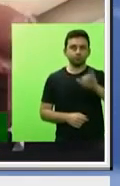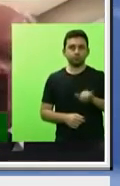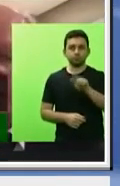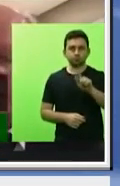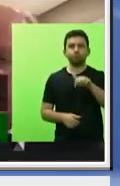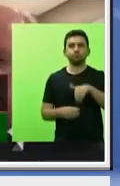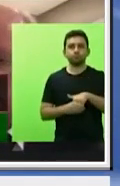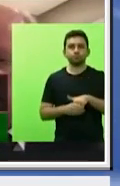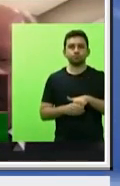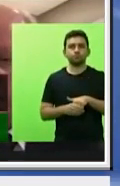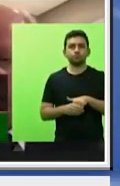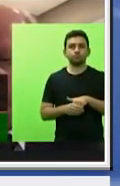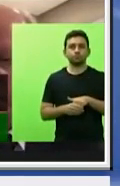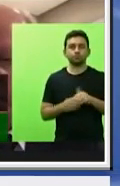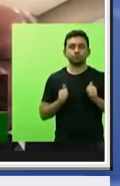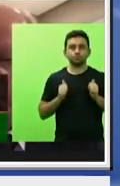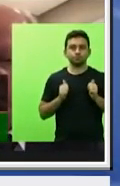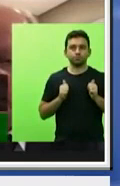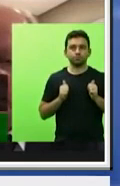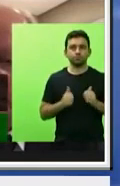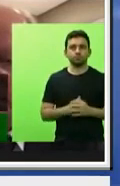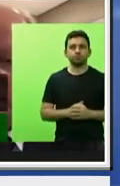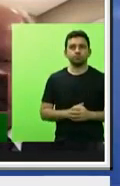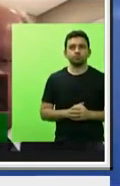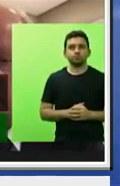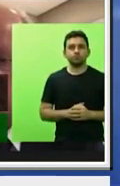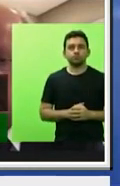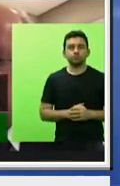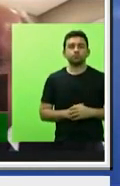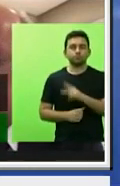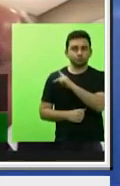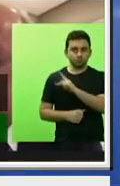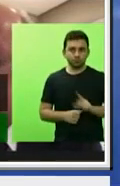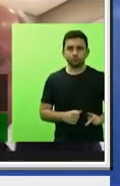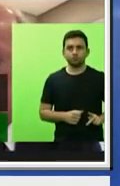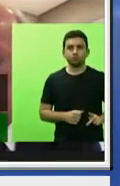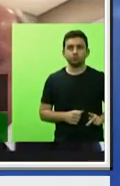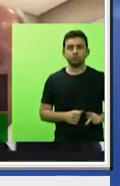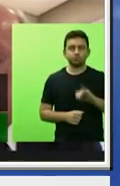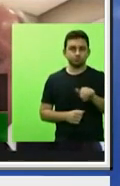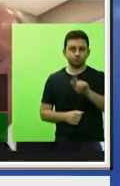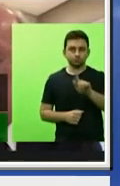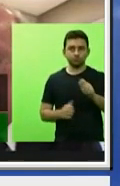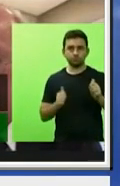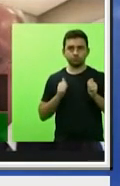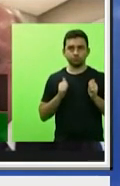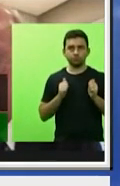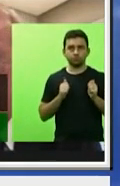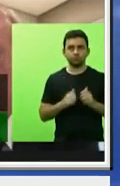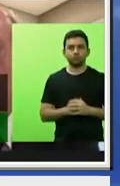quem Preside esta comissão Inclusive é o presidente do Tribunal de Justiça Desembargador Ricardo Roesler